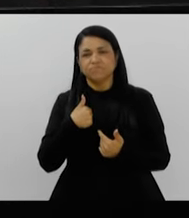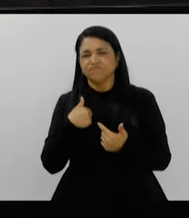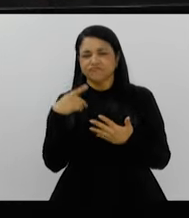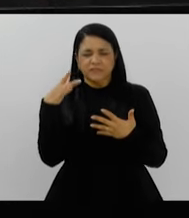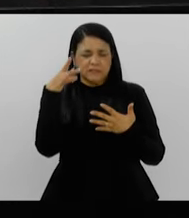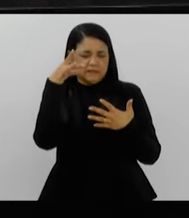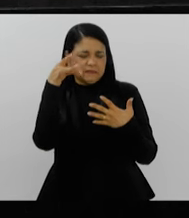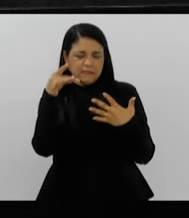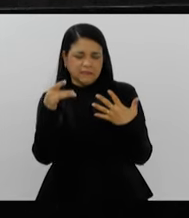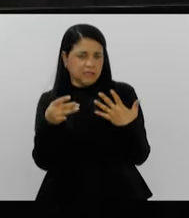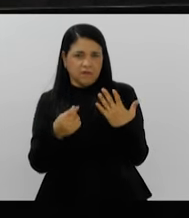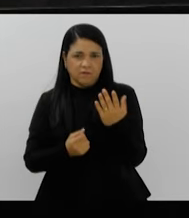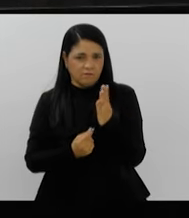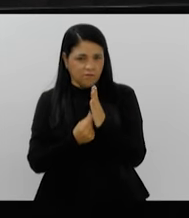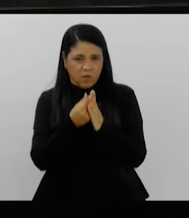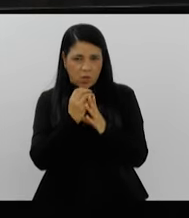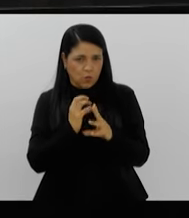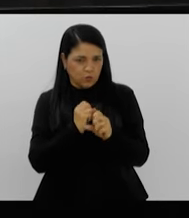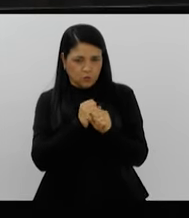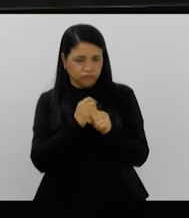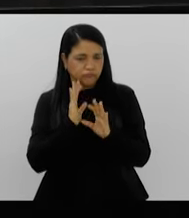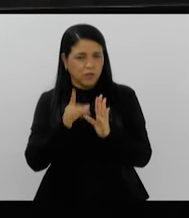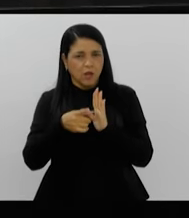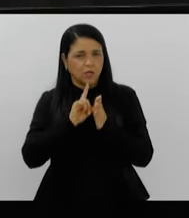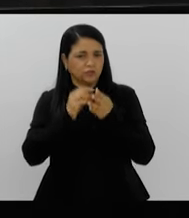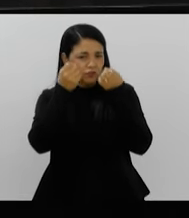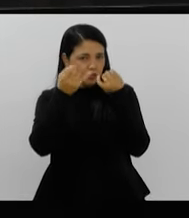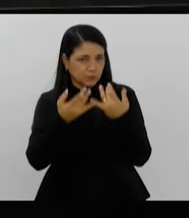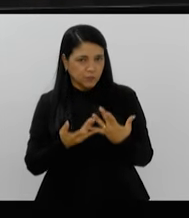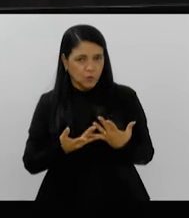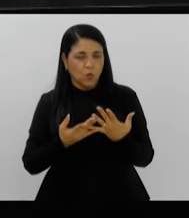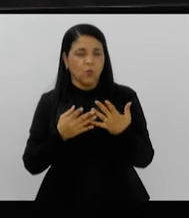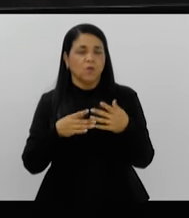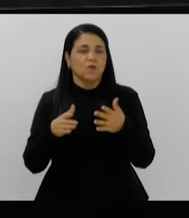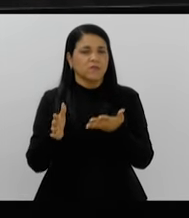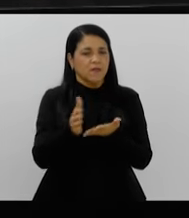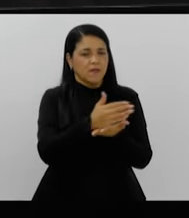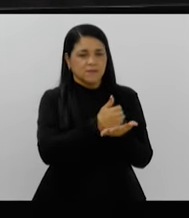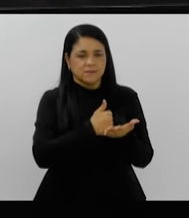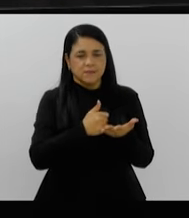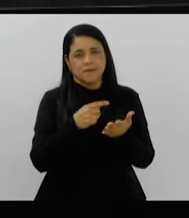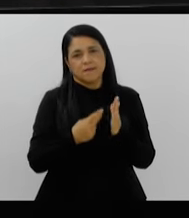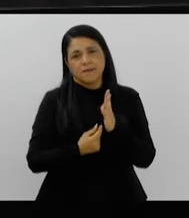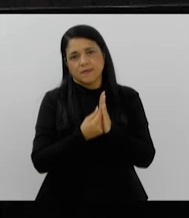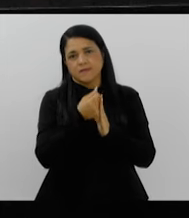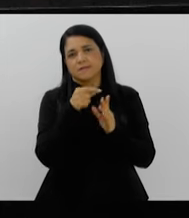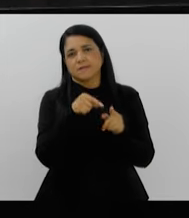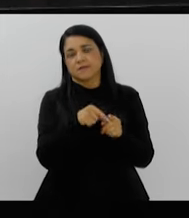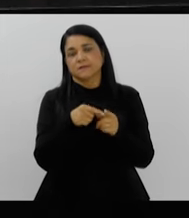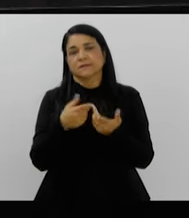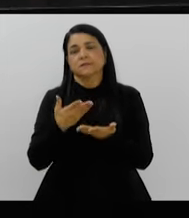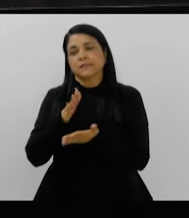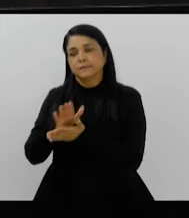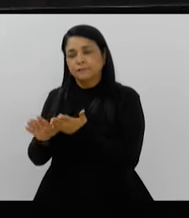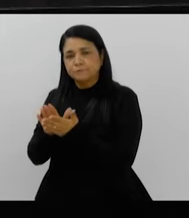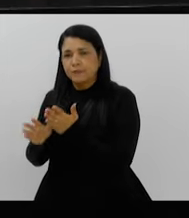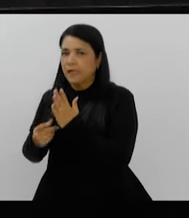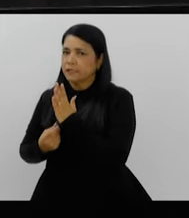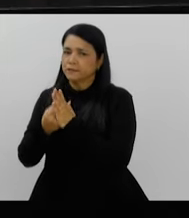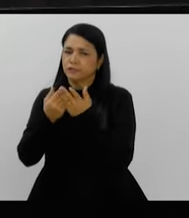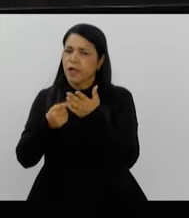detalhes de valores, como aqui já foi dito, valor da receita, valor da das